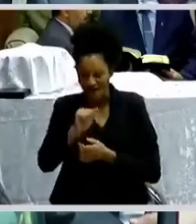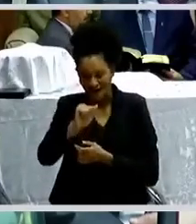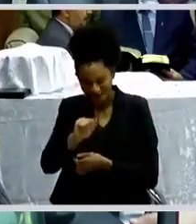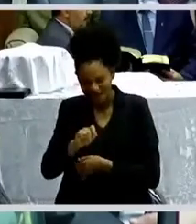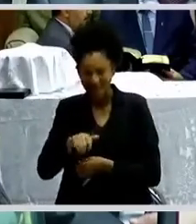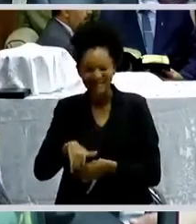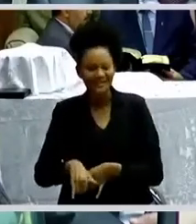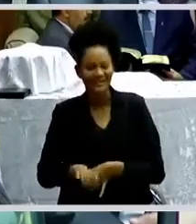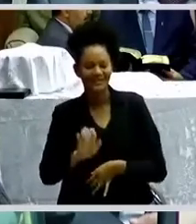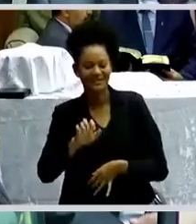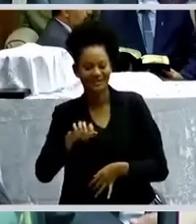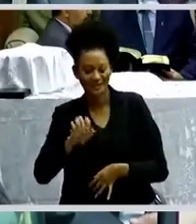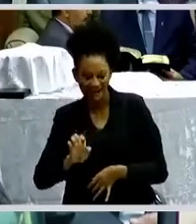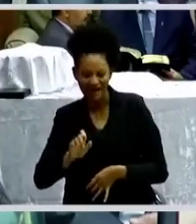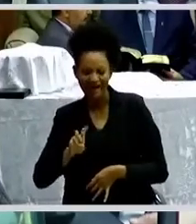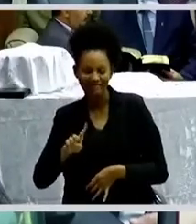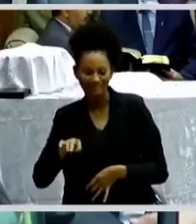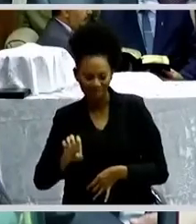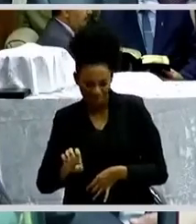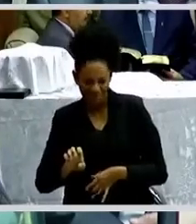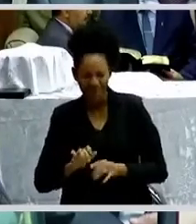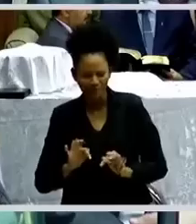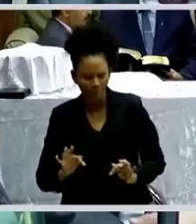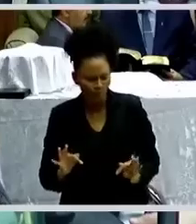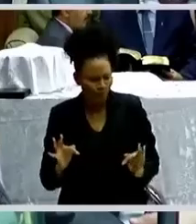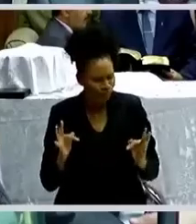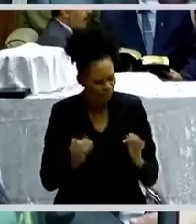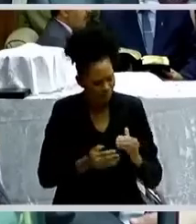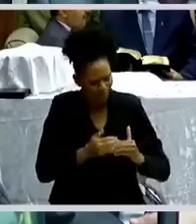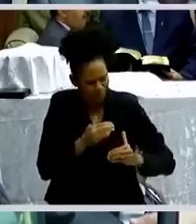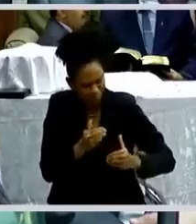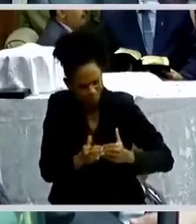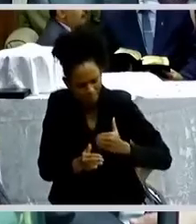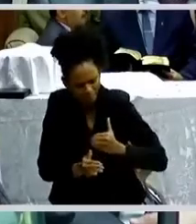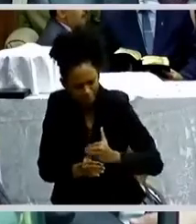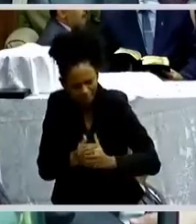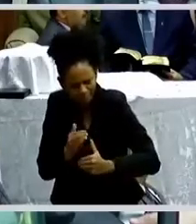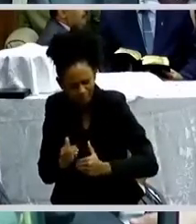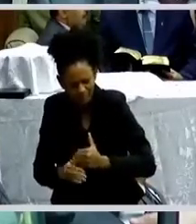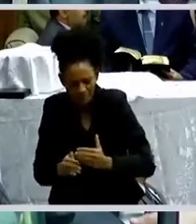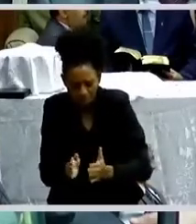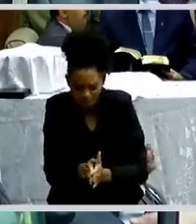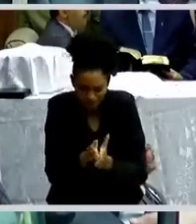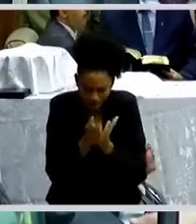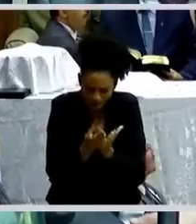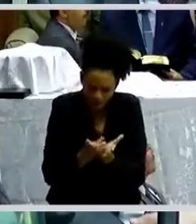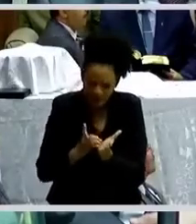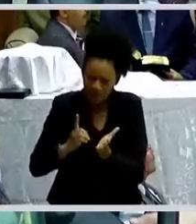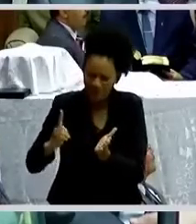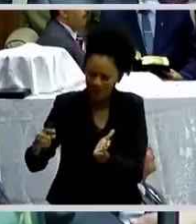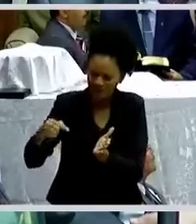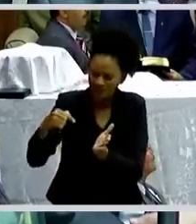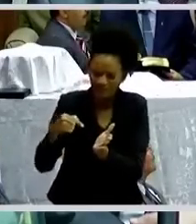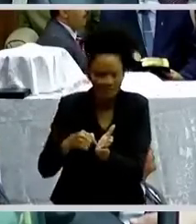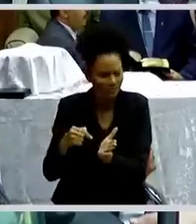liberta. Contudo, com o passar do tempo, a Bíblia diz que este